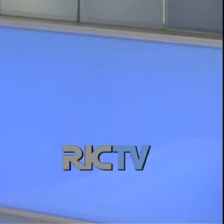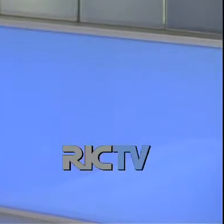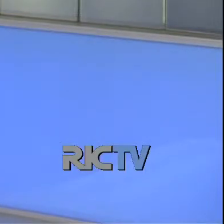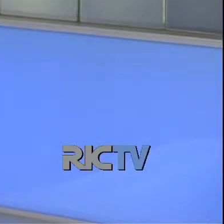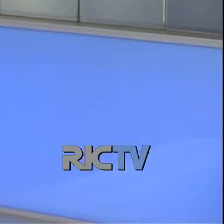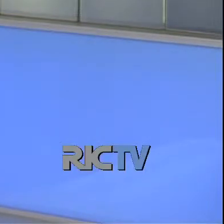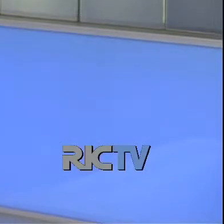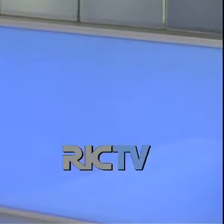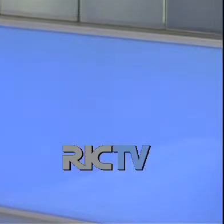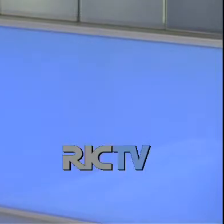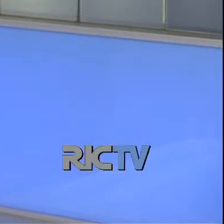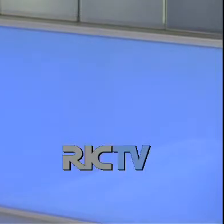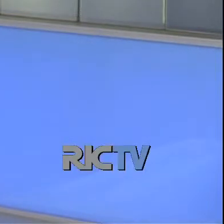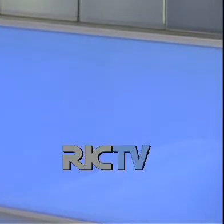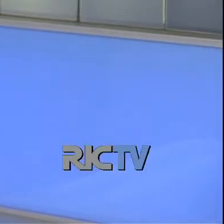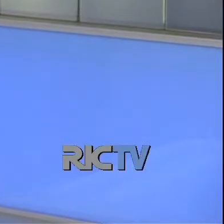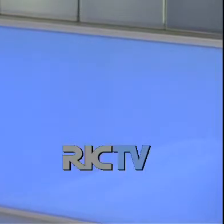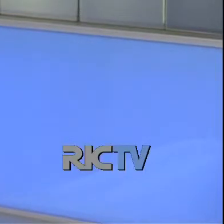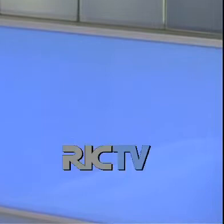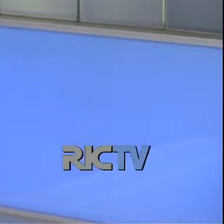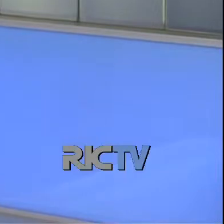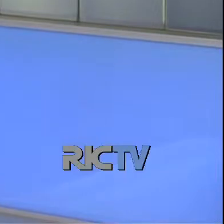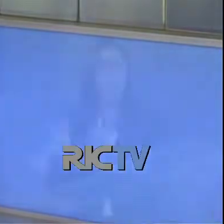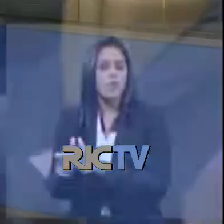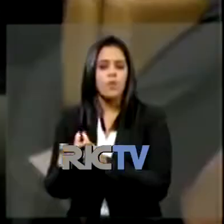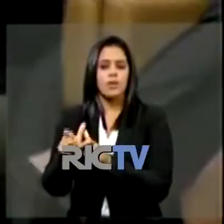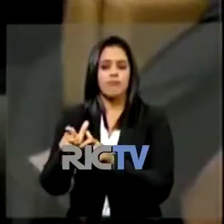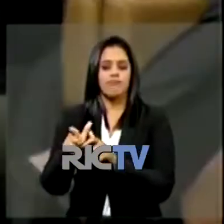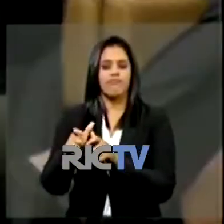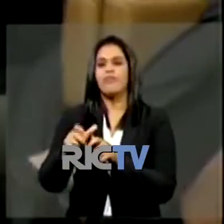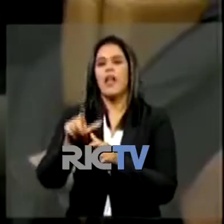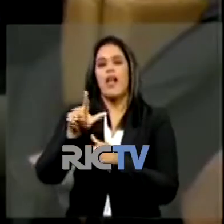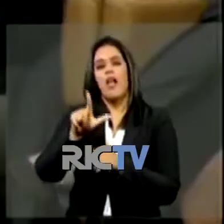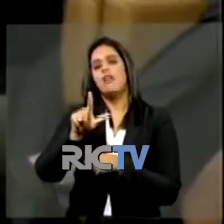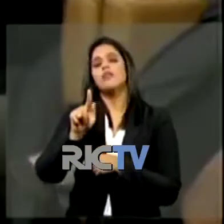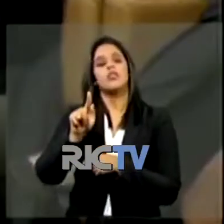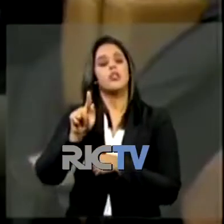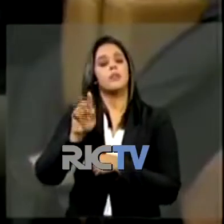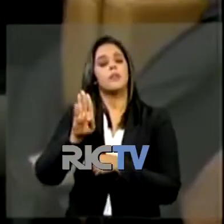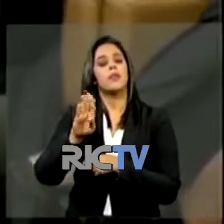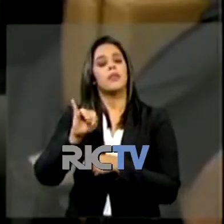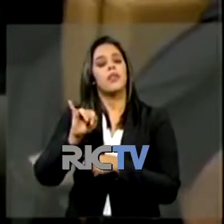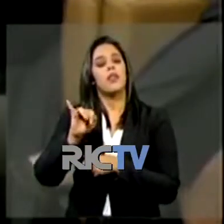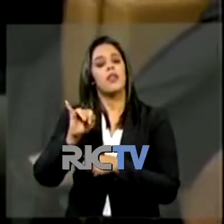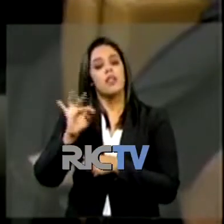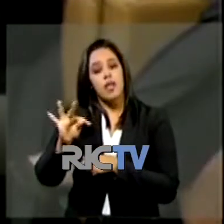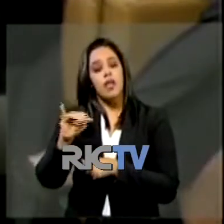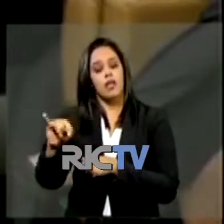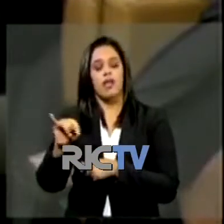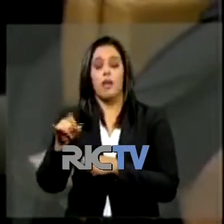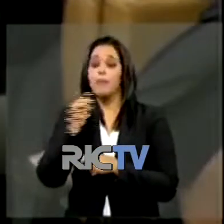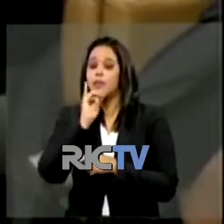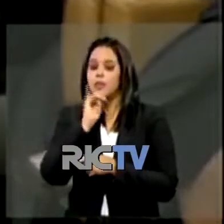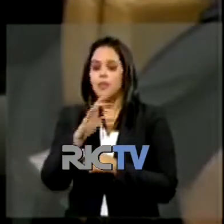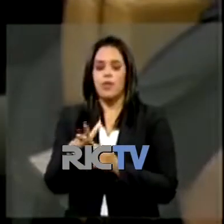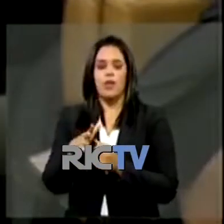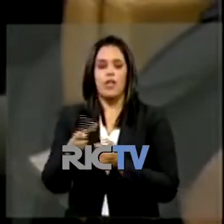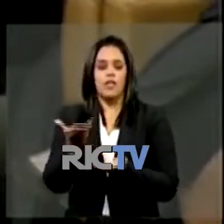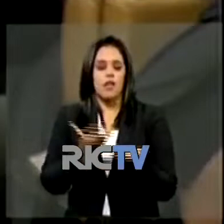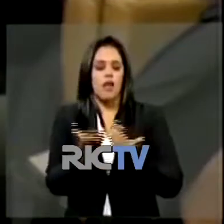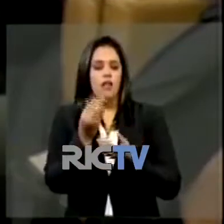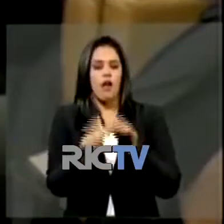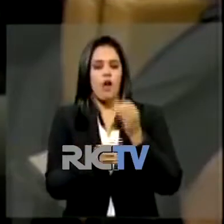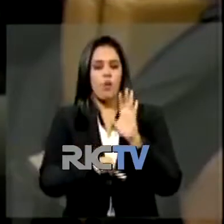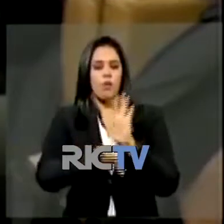sobre a criminalização da homofobia os ministros da suprema corte analisa uma ação direta de